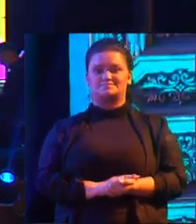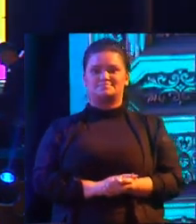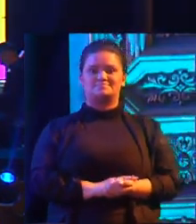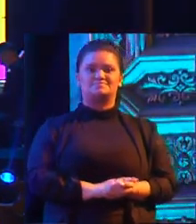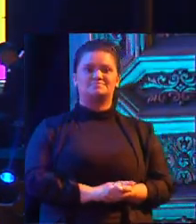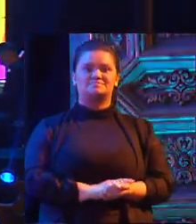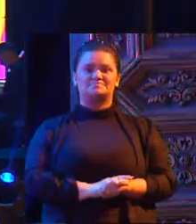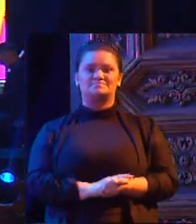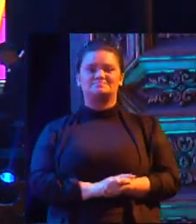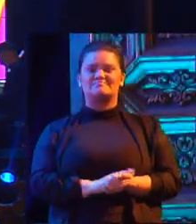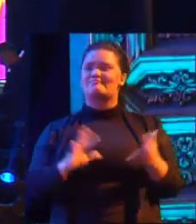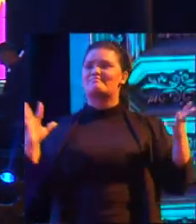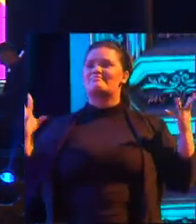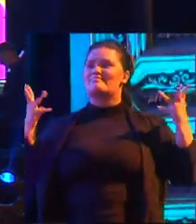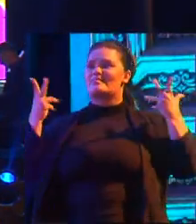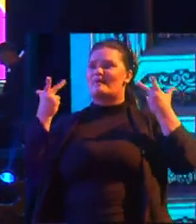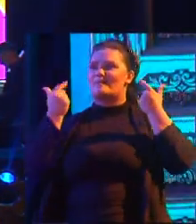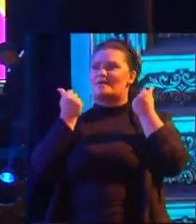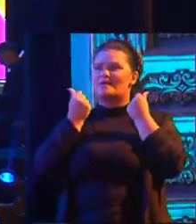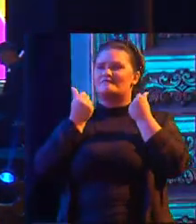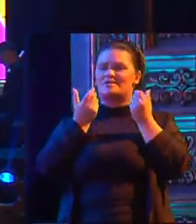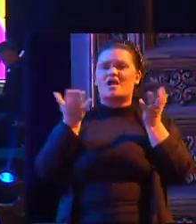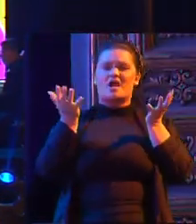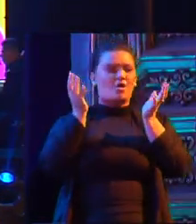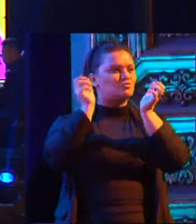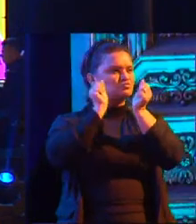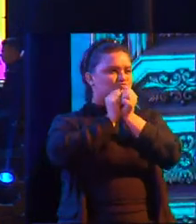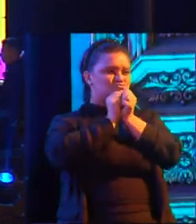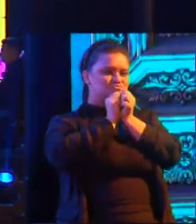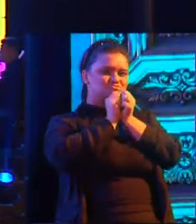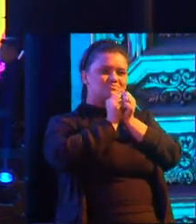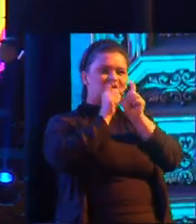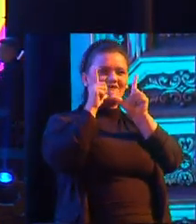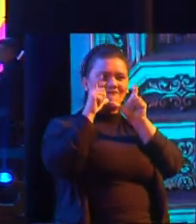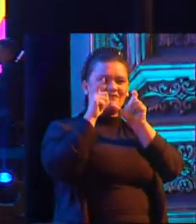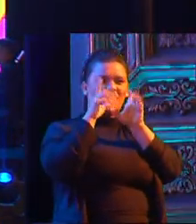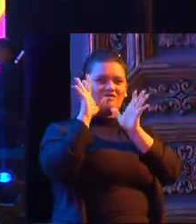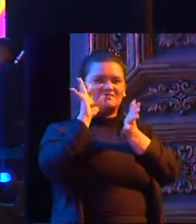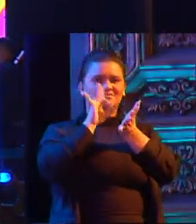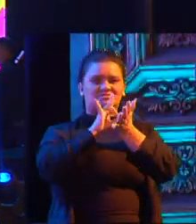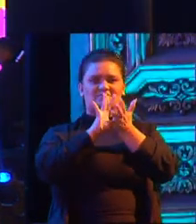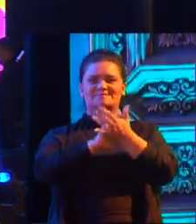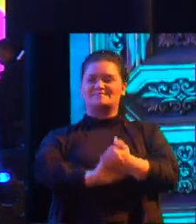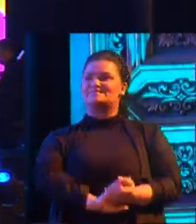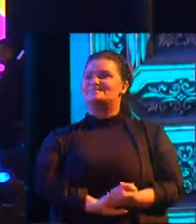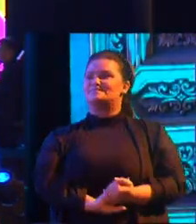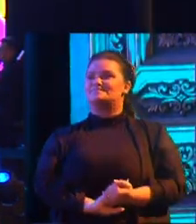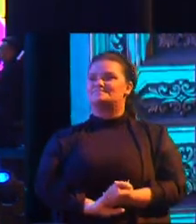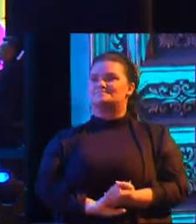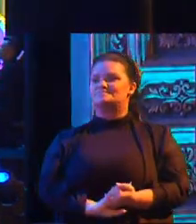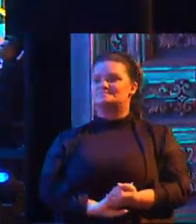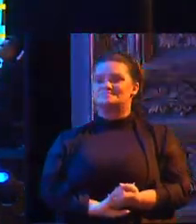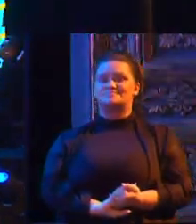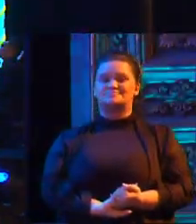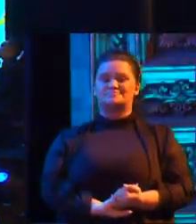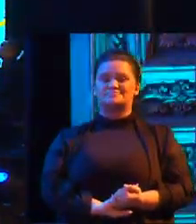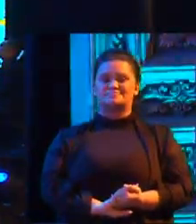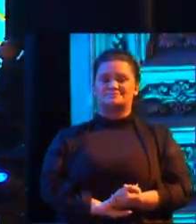Obrigado. Maravilha. Bora reunir aqui para tirar uma foto bonita. A foto oficial. Foto oficial. Por obséquio aqui na